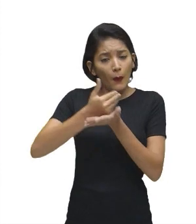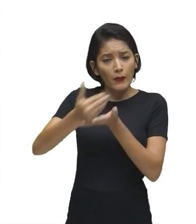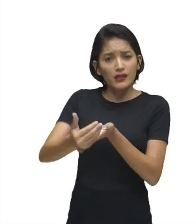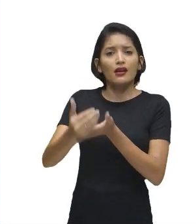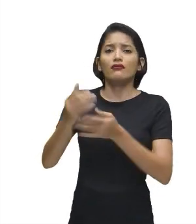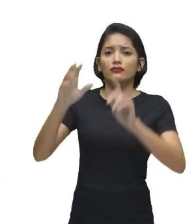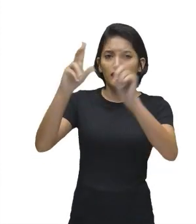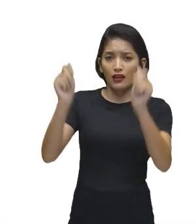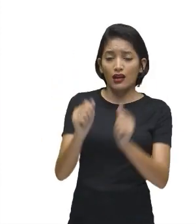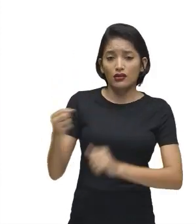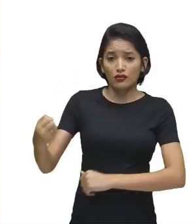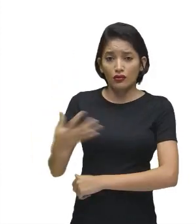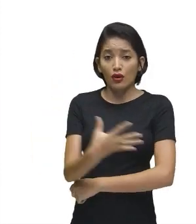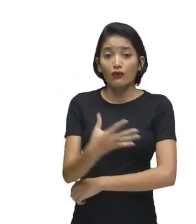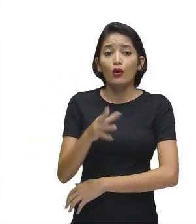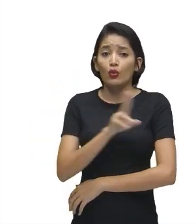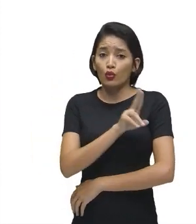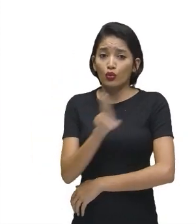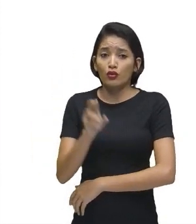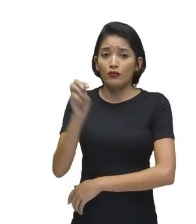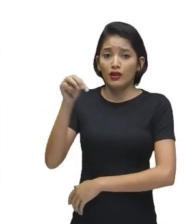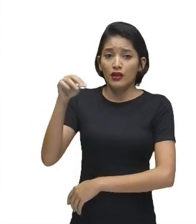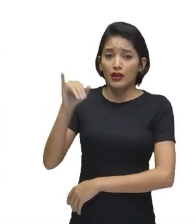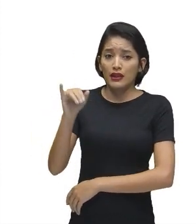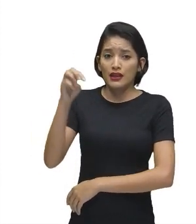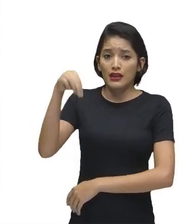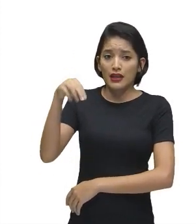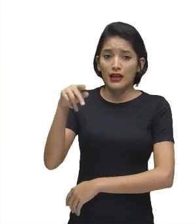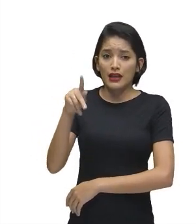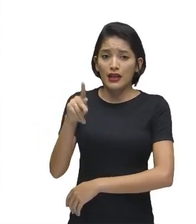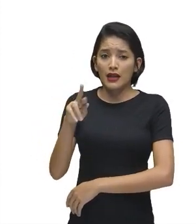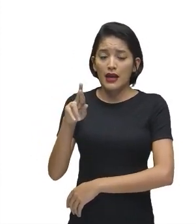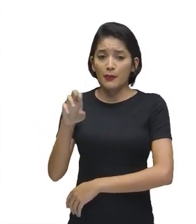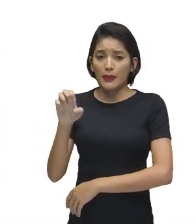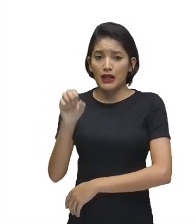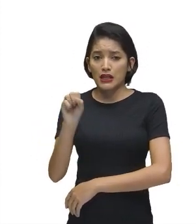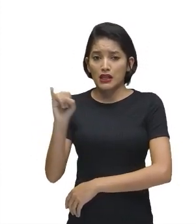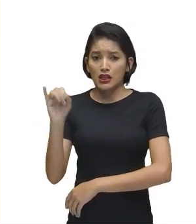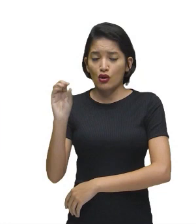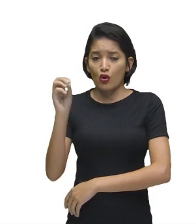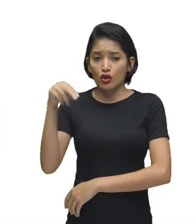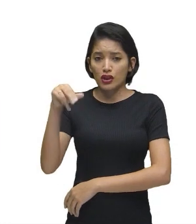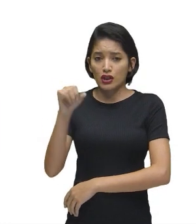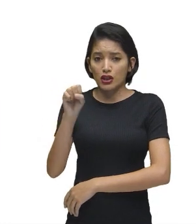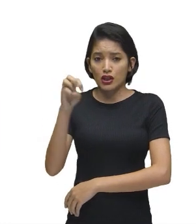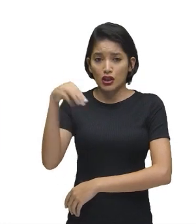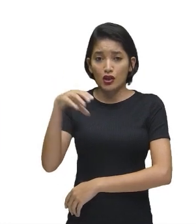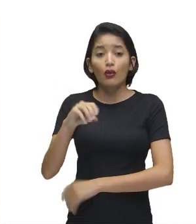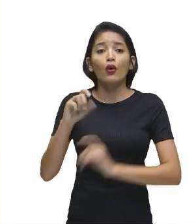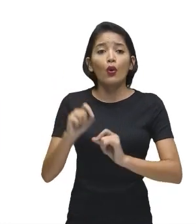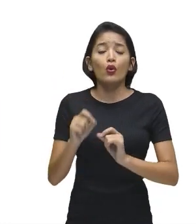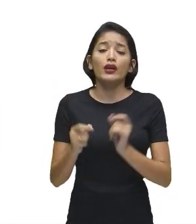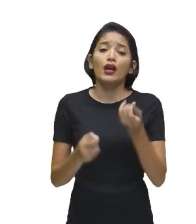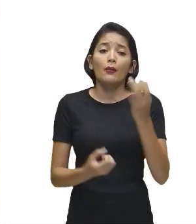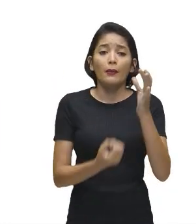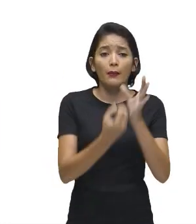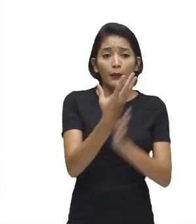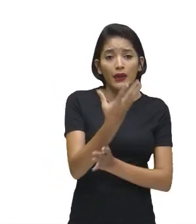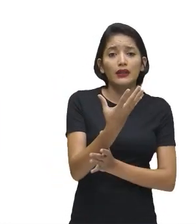moderna. O nome impressionismo deriva de uma obra de Claude Monet